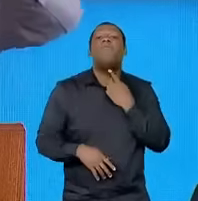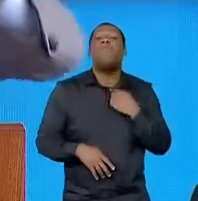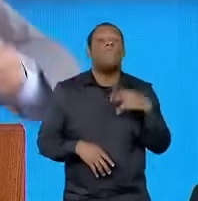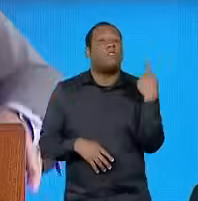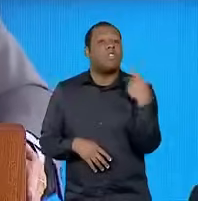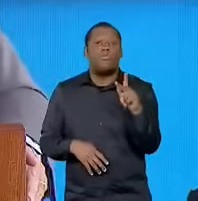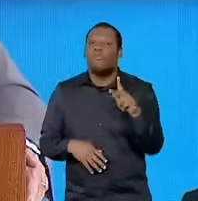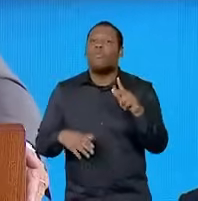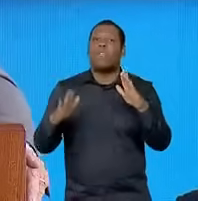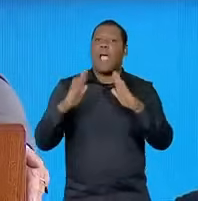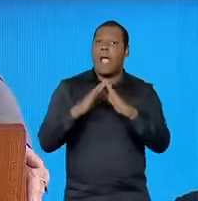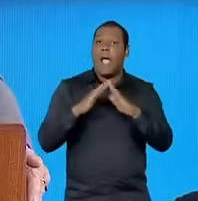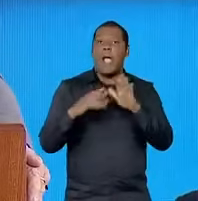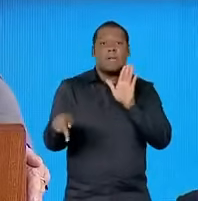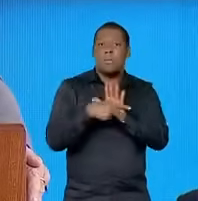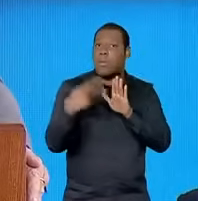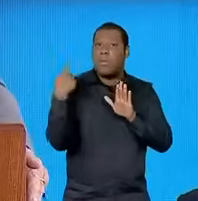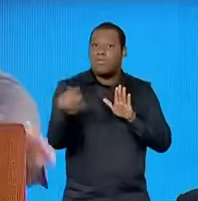quiserem,